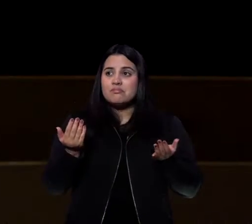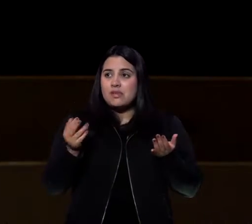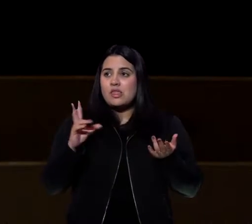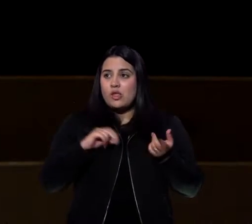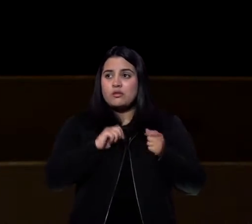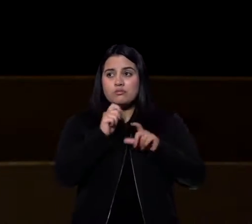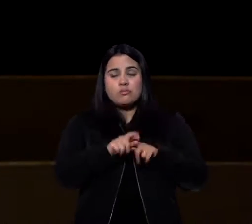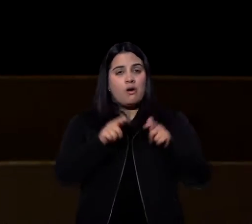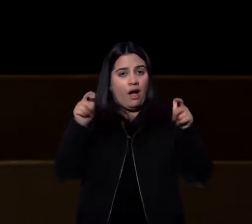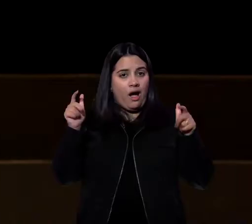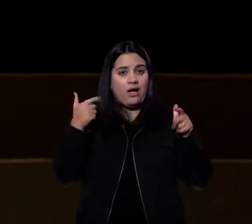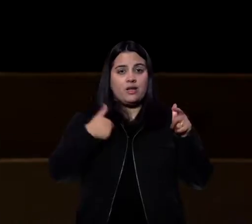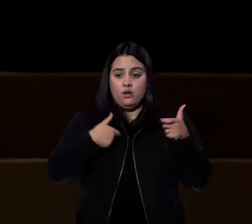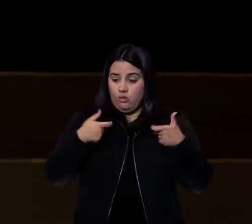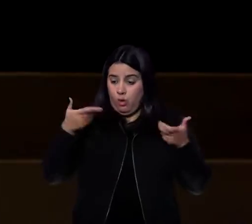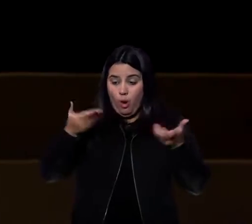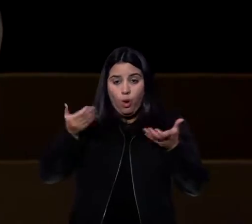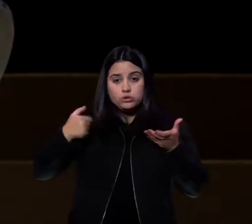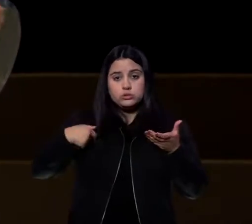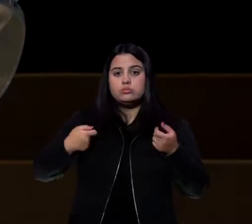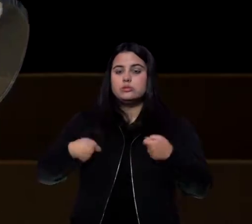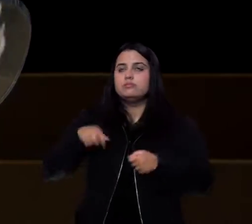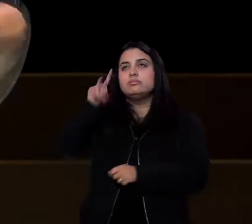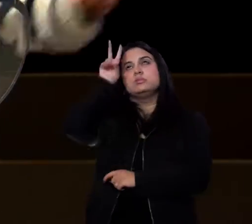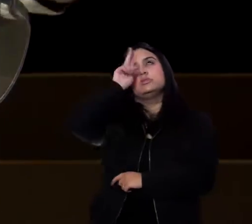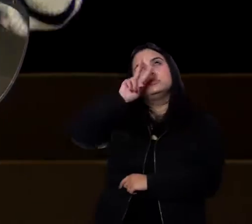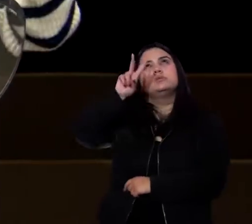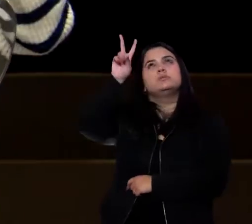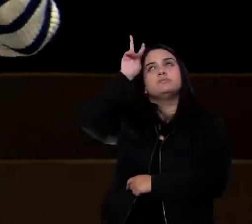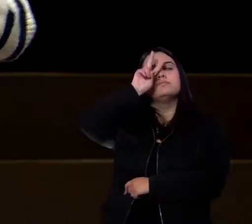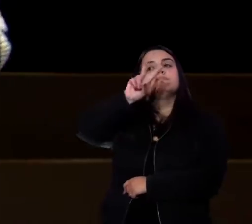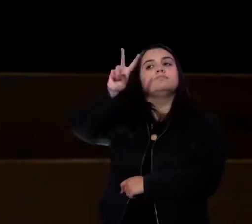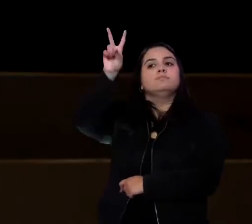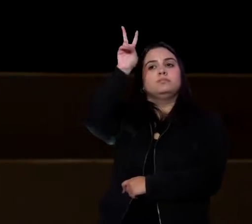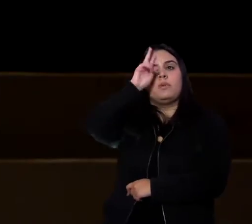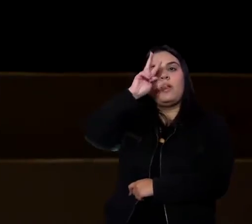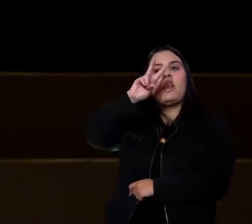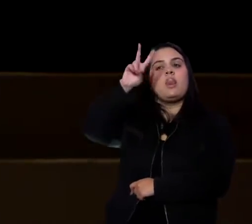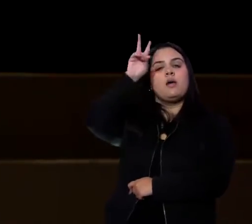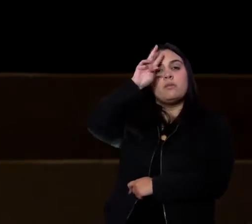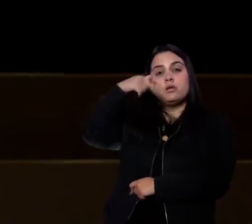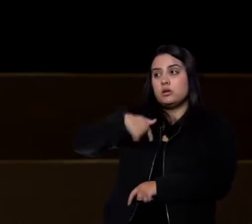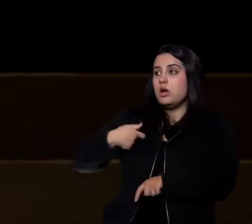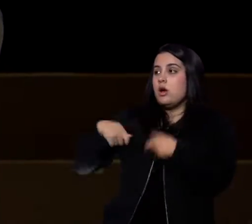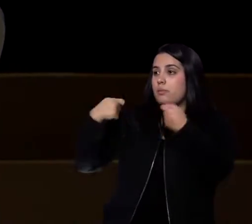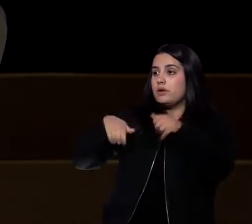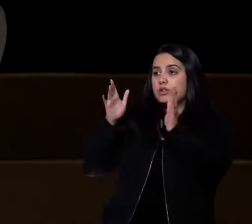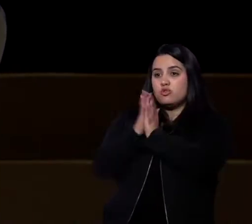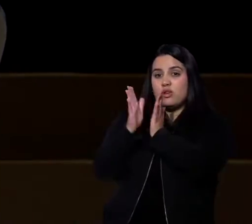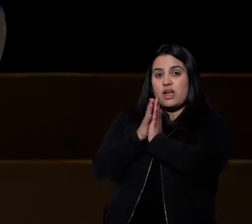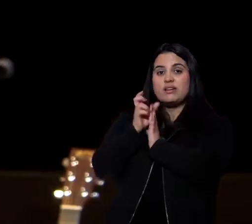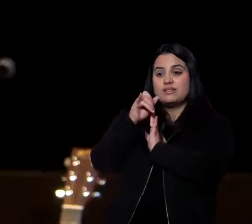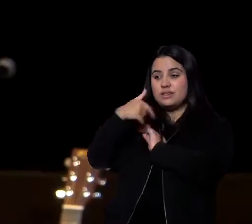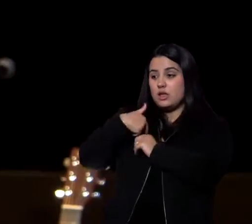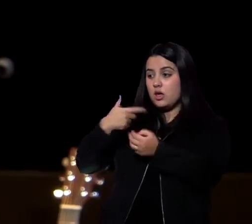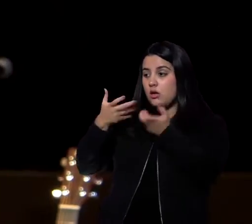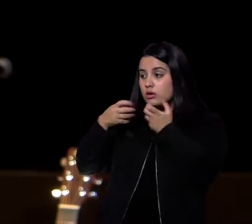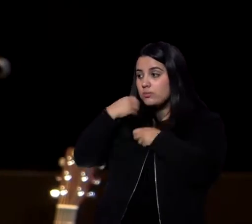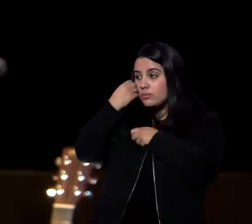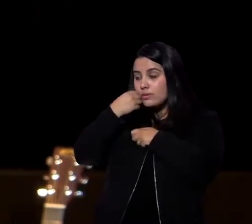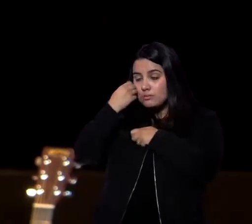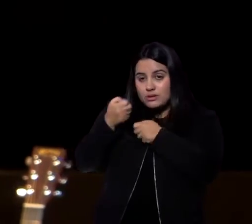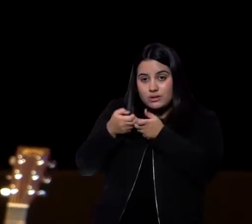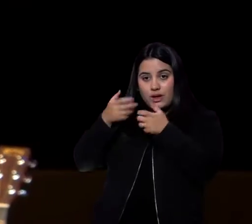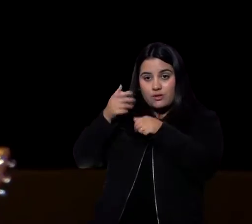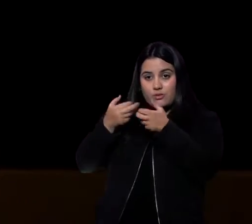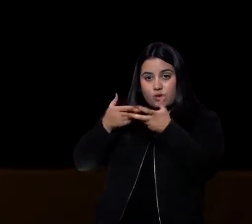preciso continuar me lembrando, e, relembrando e relembrando que eu preciso orar se eu quero se eu quero que as coisas